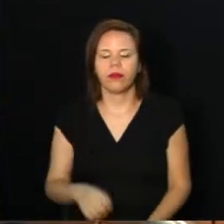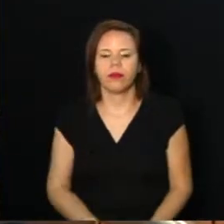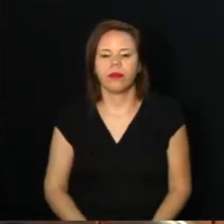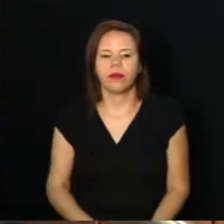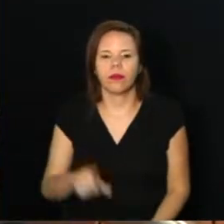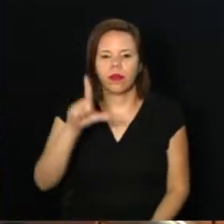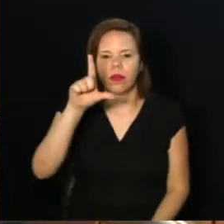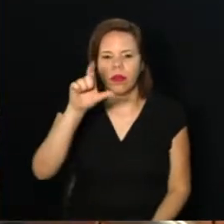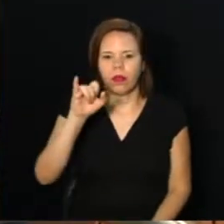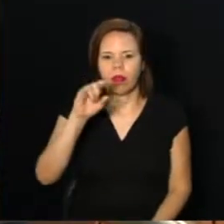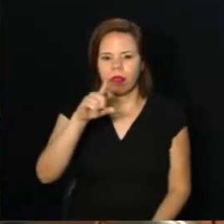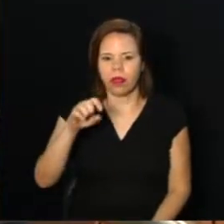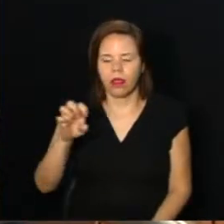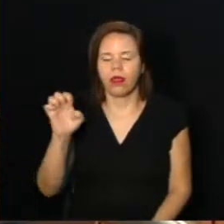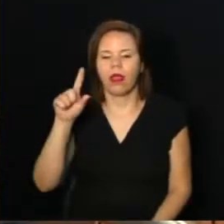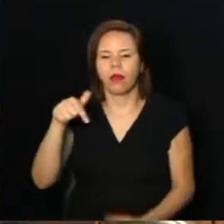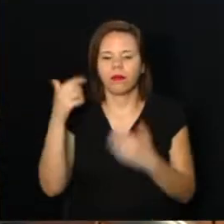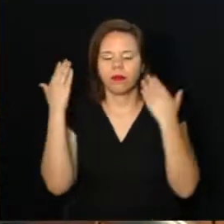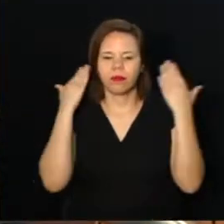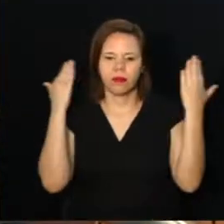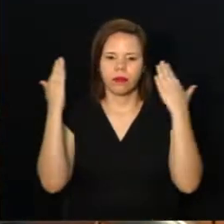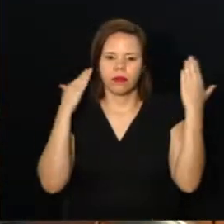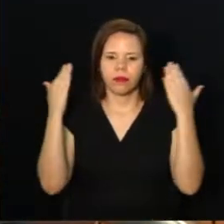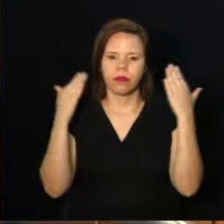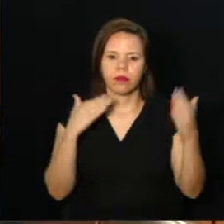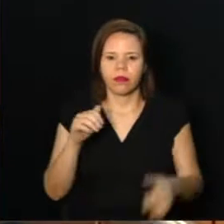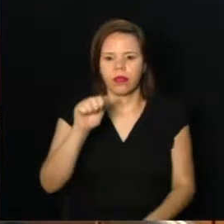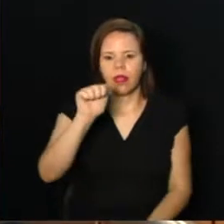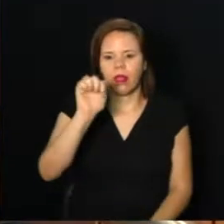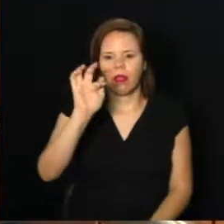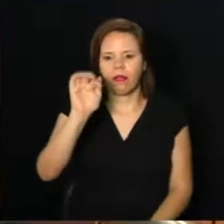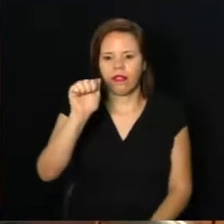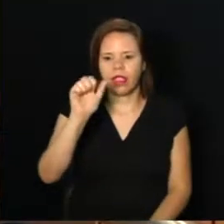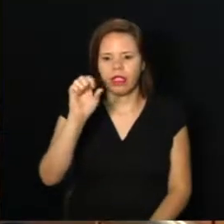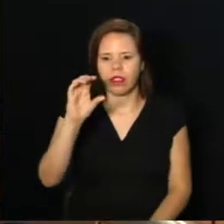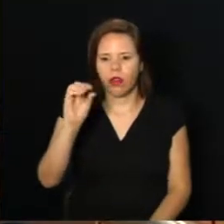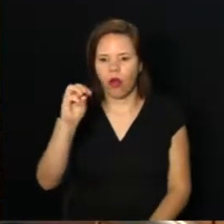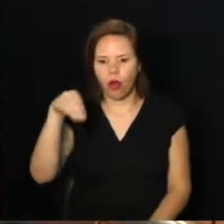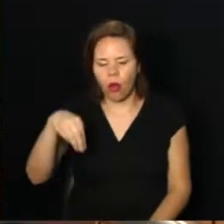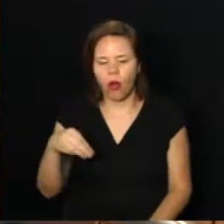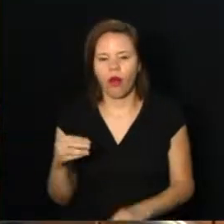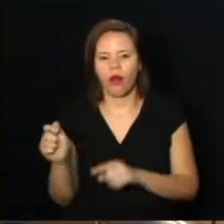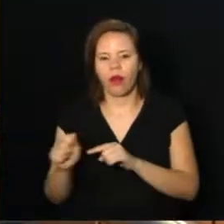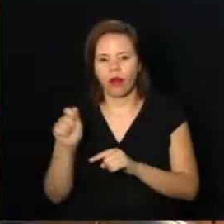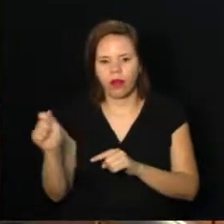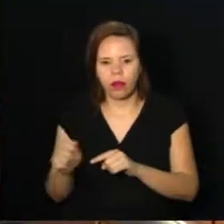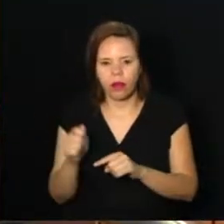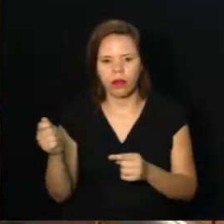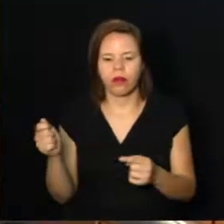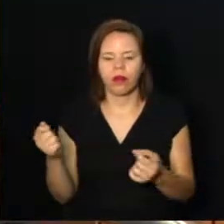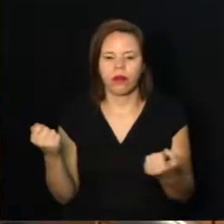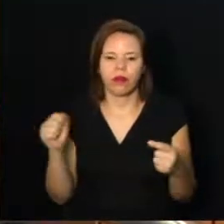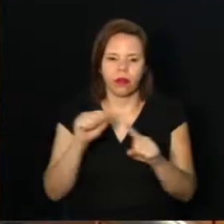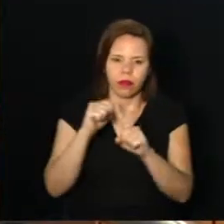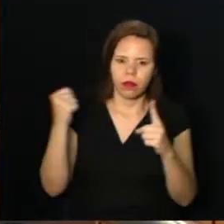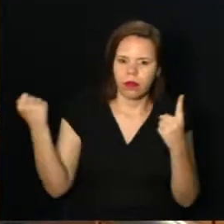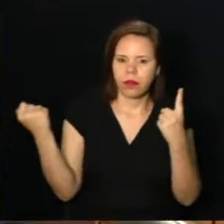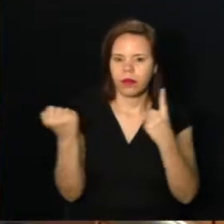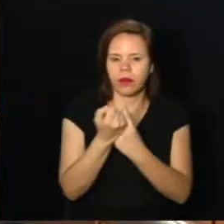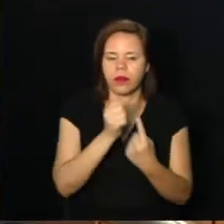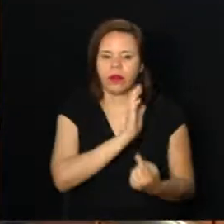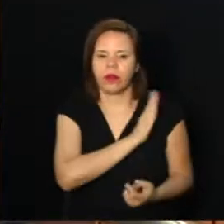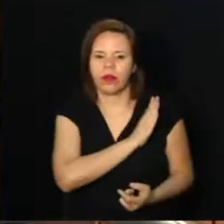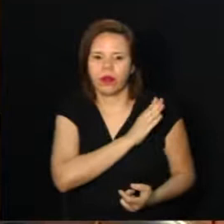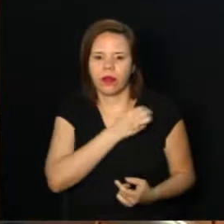Lisene Cunha, psicóloga da AFASCOM, Associação Franciscana de Assistência Social Coração